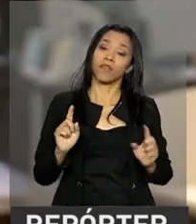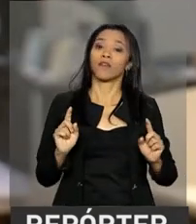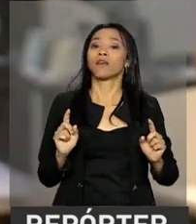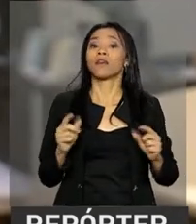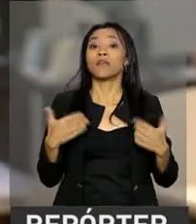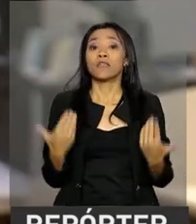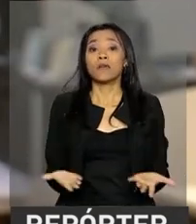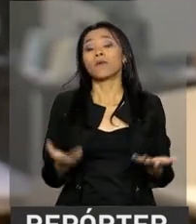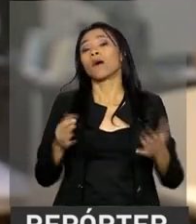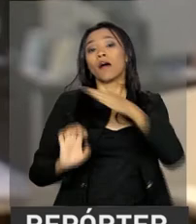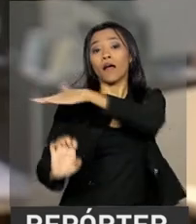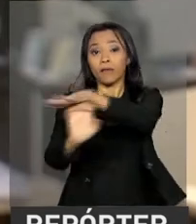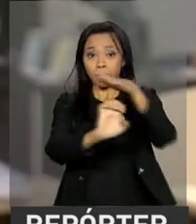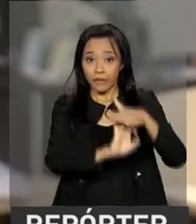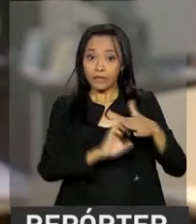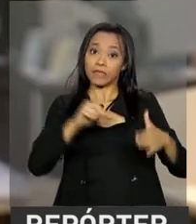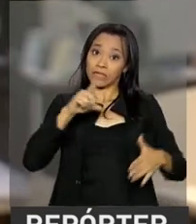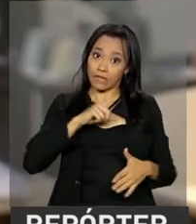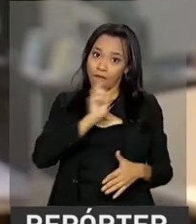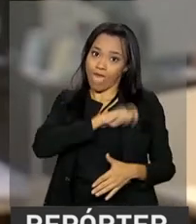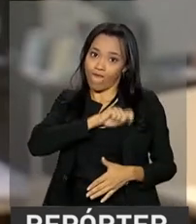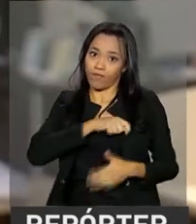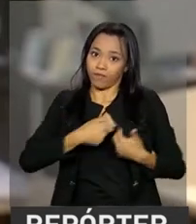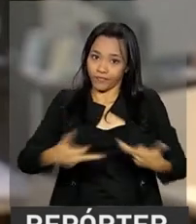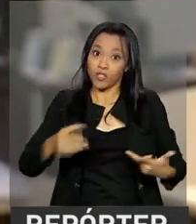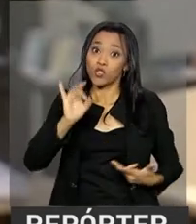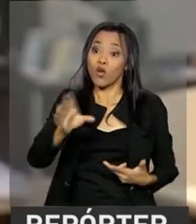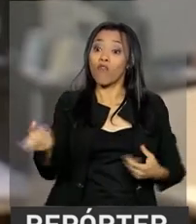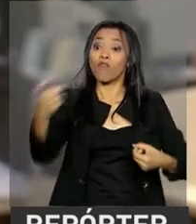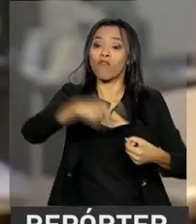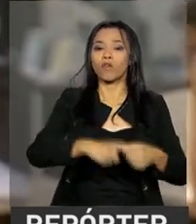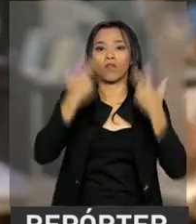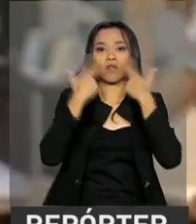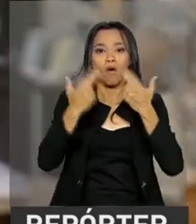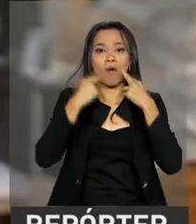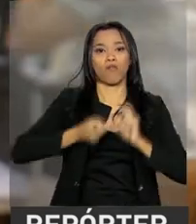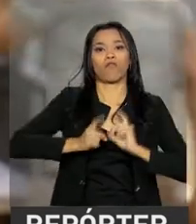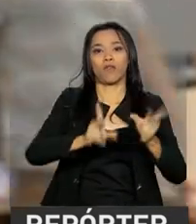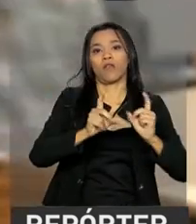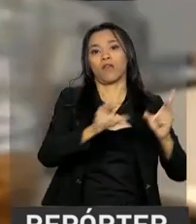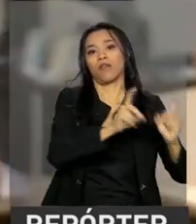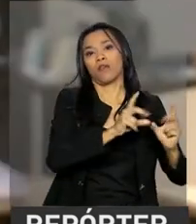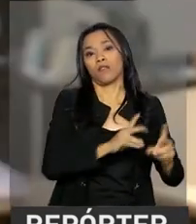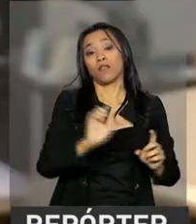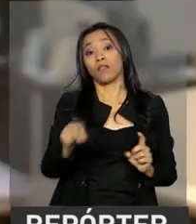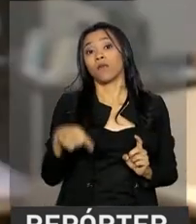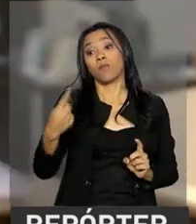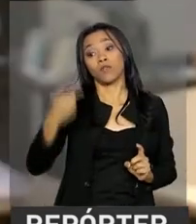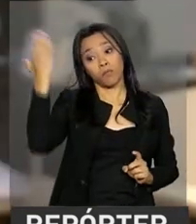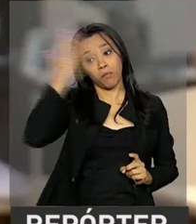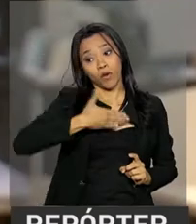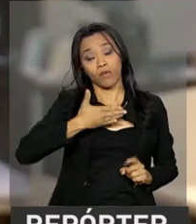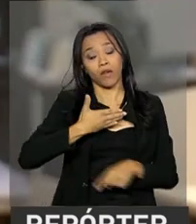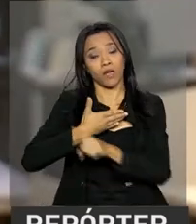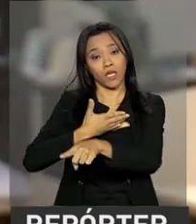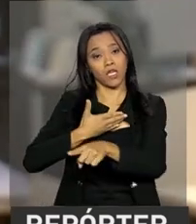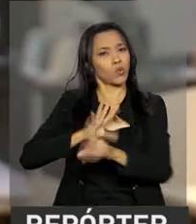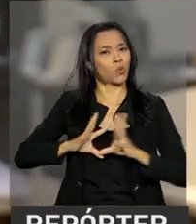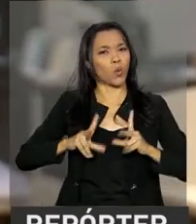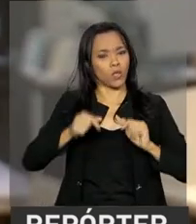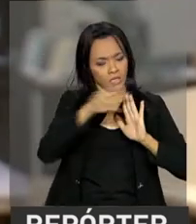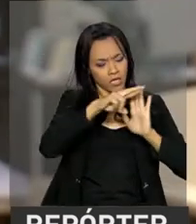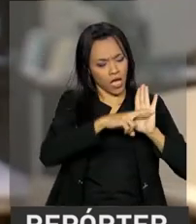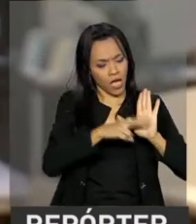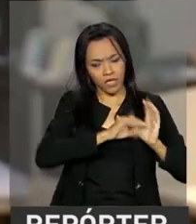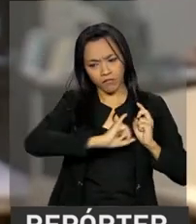ea empresa envolvida em casos de fraude só pode retornar ao sistema regular de inspeção depois de comprovar que implantou todas as